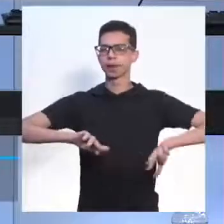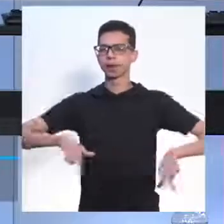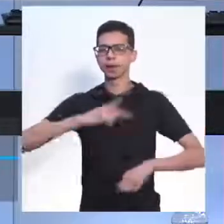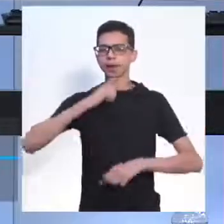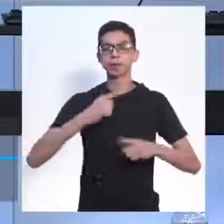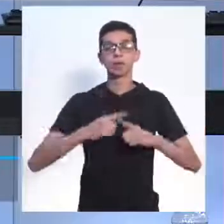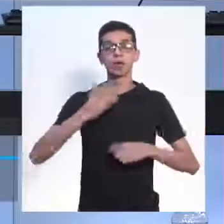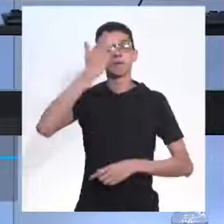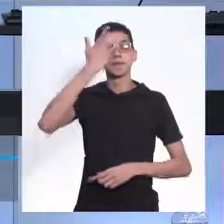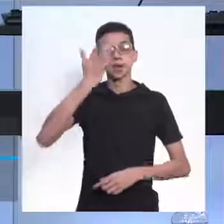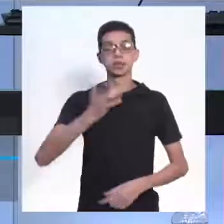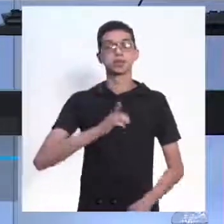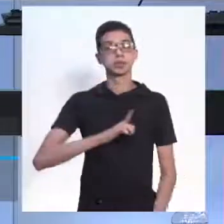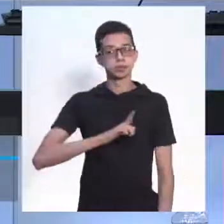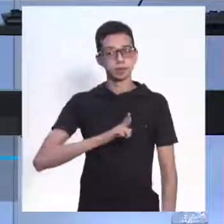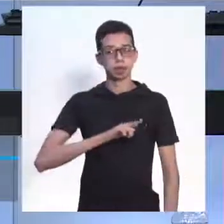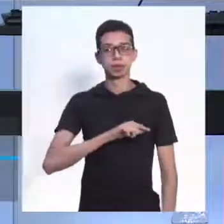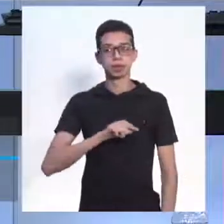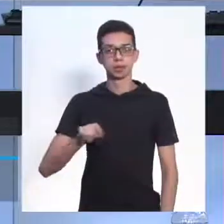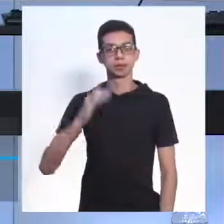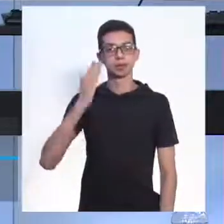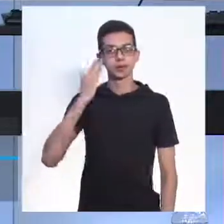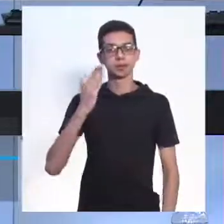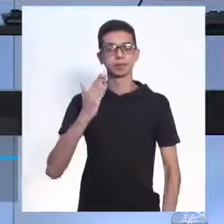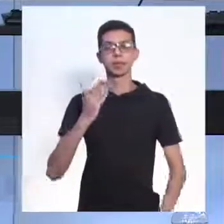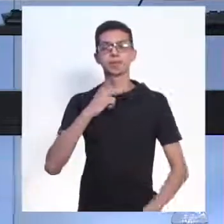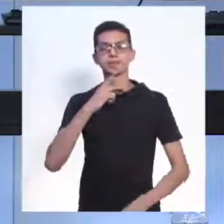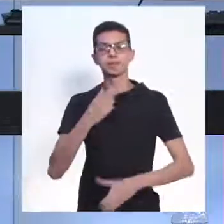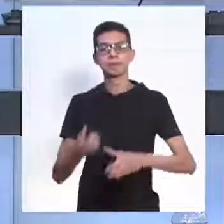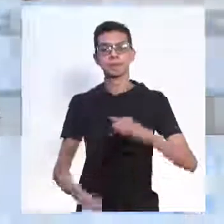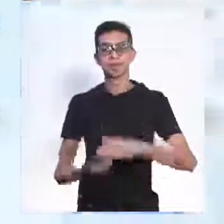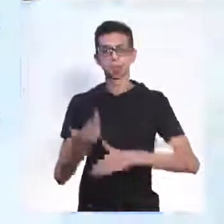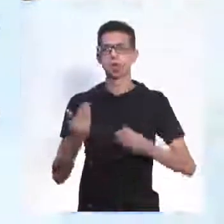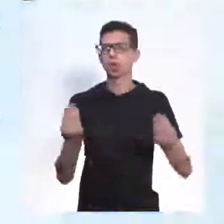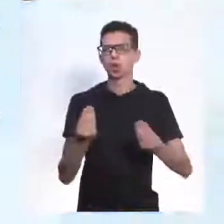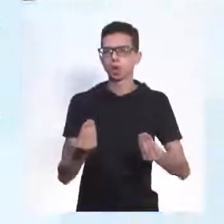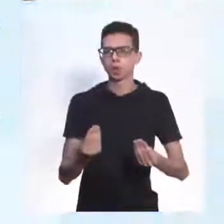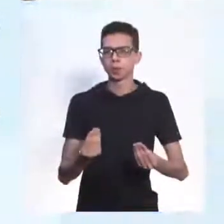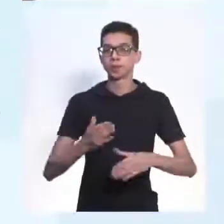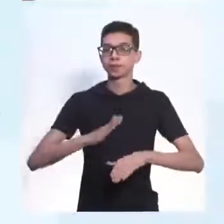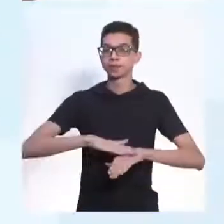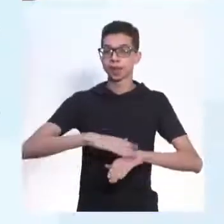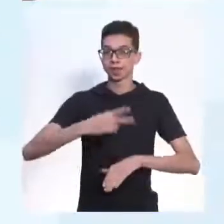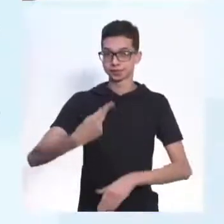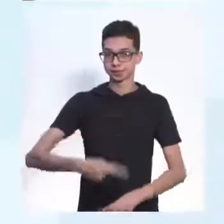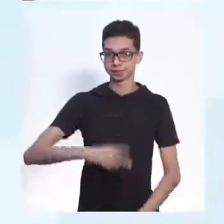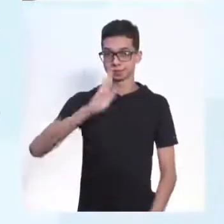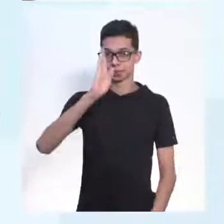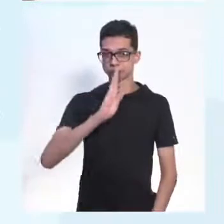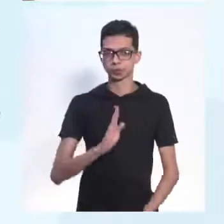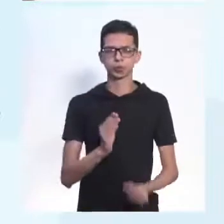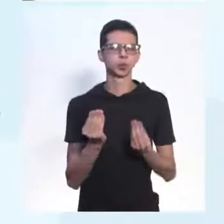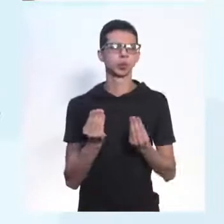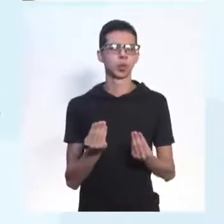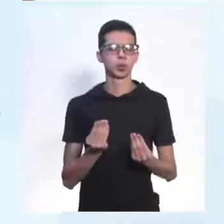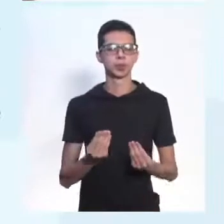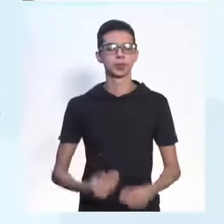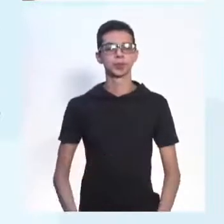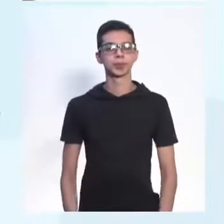em que nós temos facilidades para a construção de um partido veja como é que nós fazemos Aqui no Brasil é